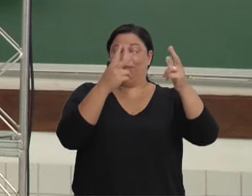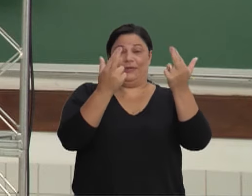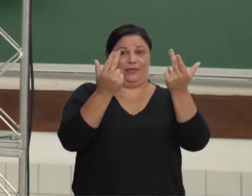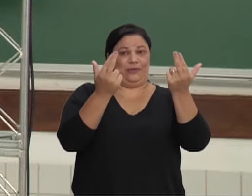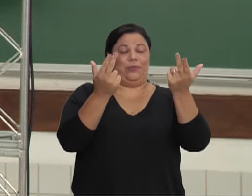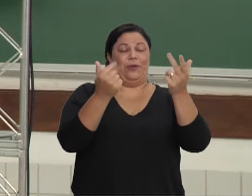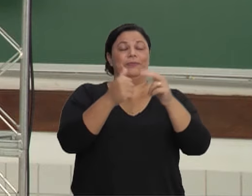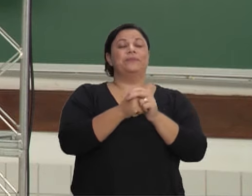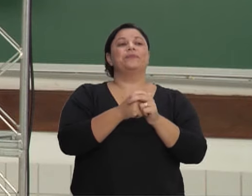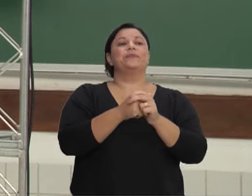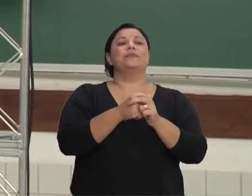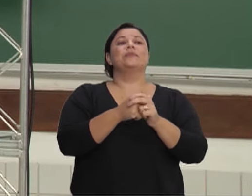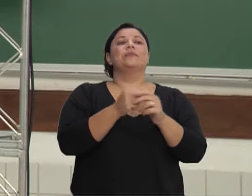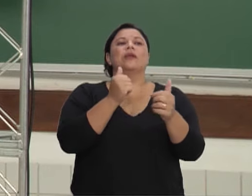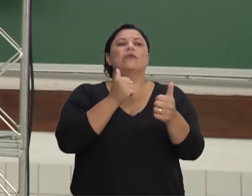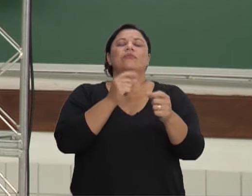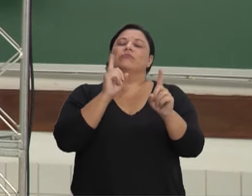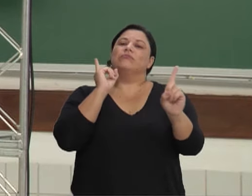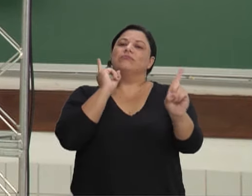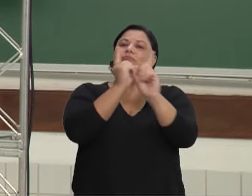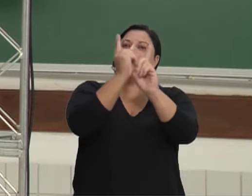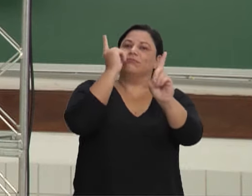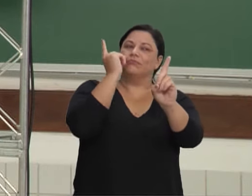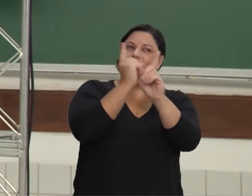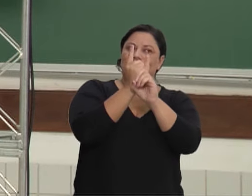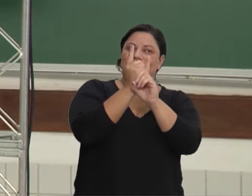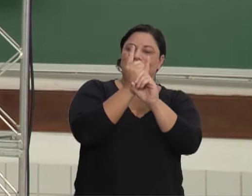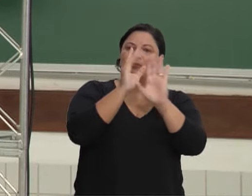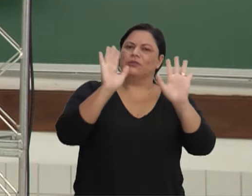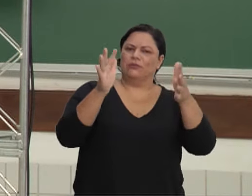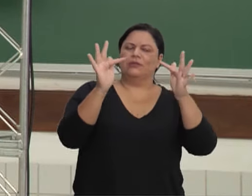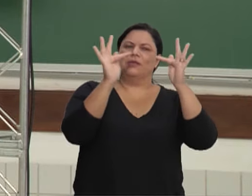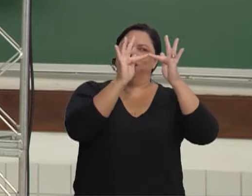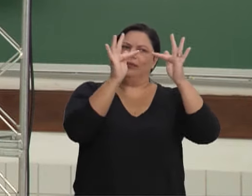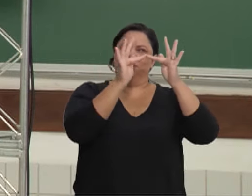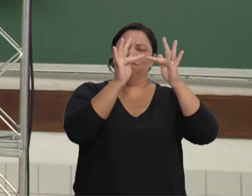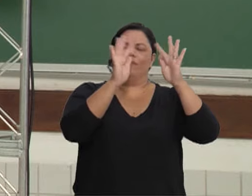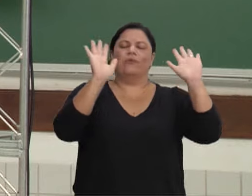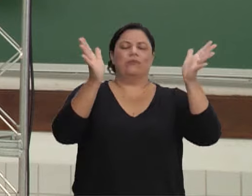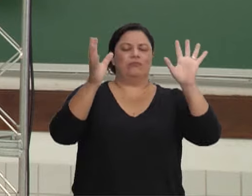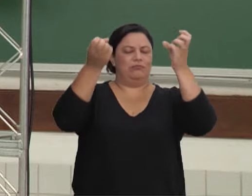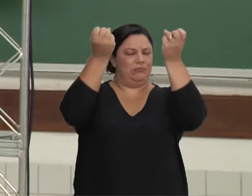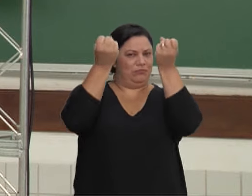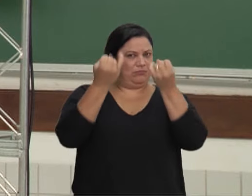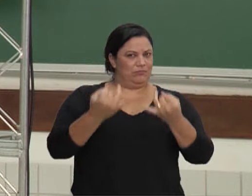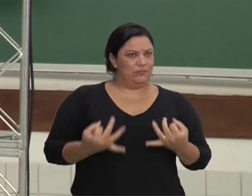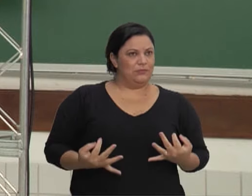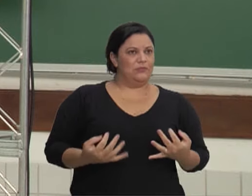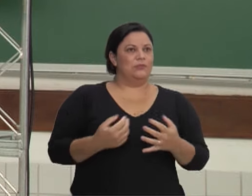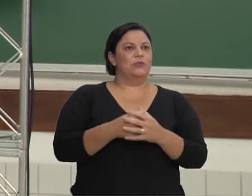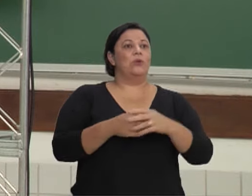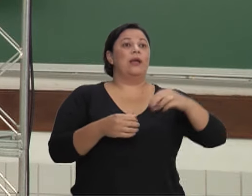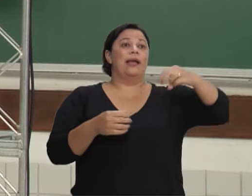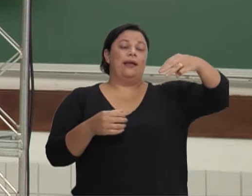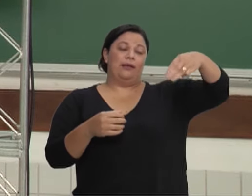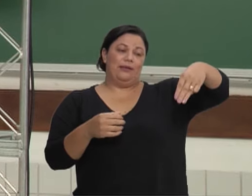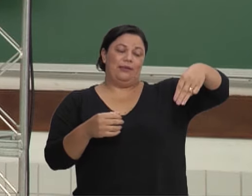gente tem também essa fórmula que eu já ensinei. Por quê? M1 vezes